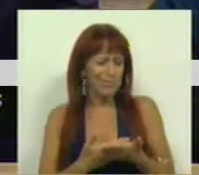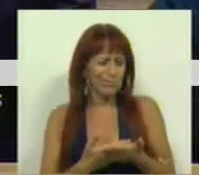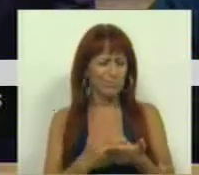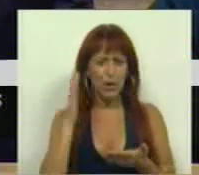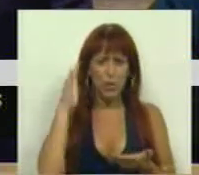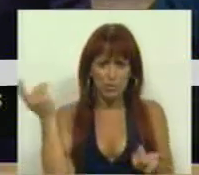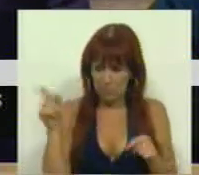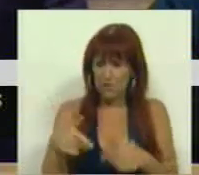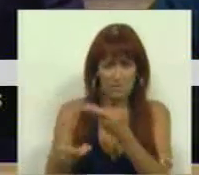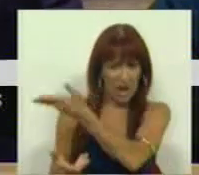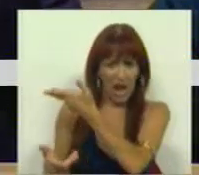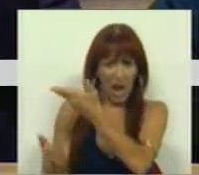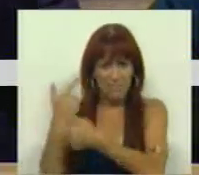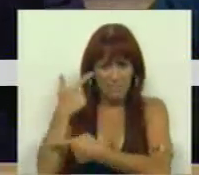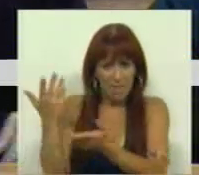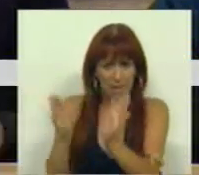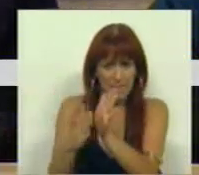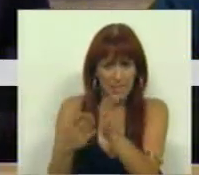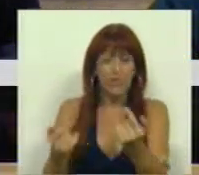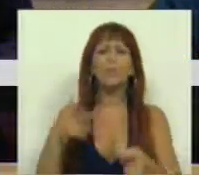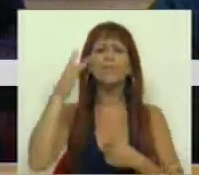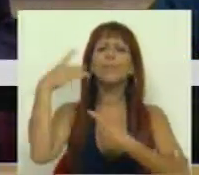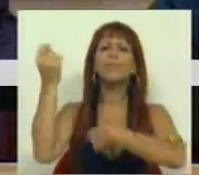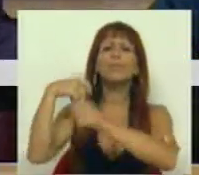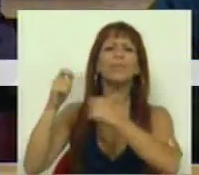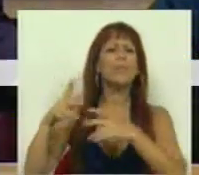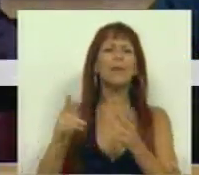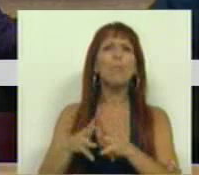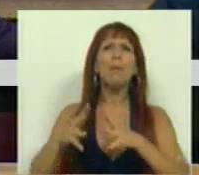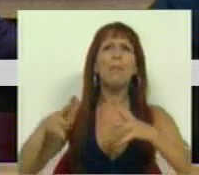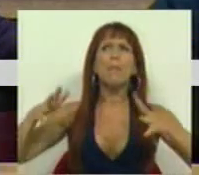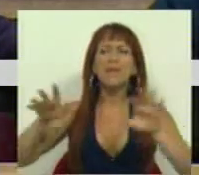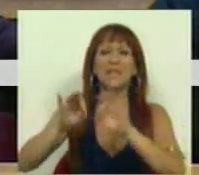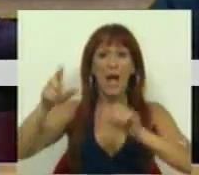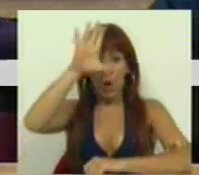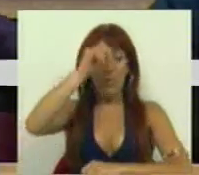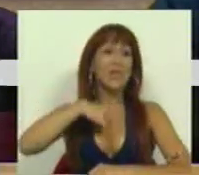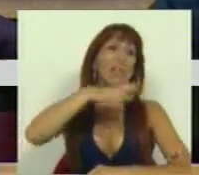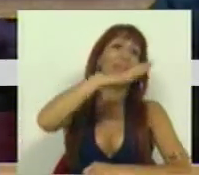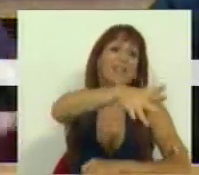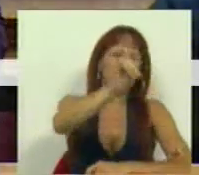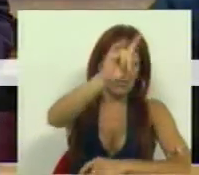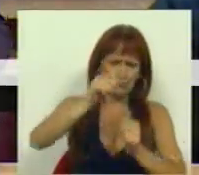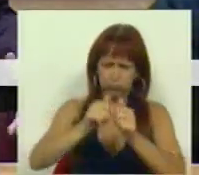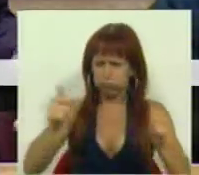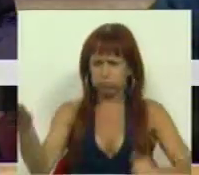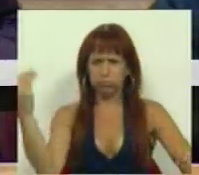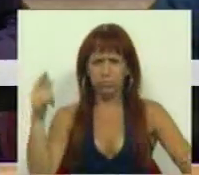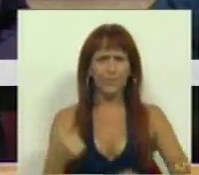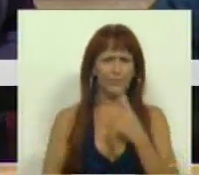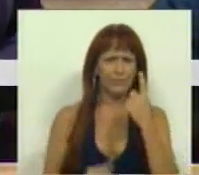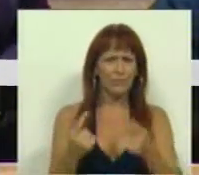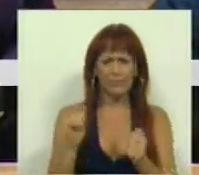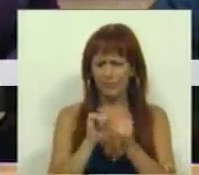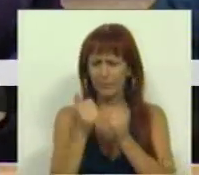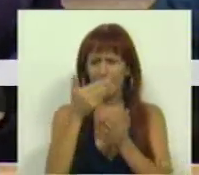e os números também estão aí à vista as exportações não estão a crescer Como o governo planeou longe disso a cada